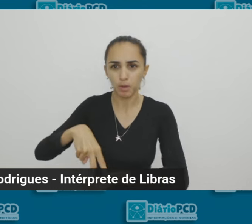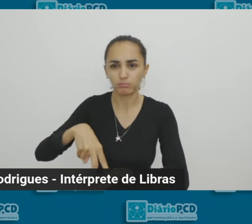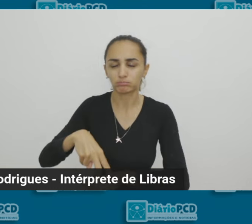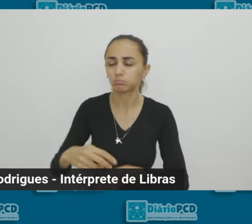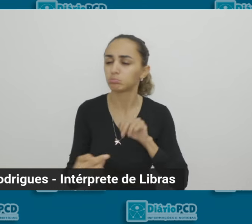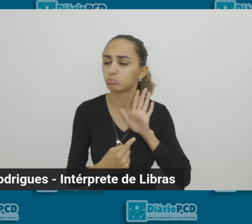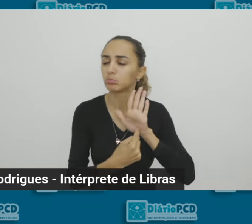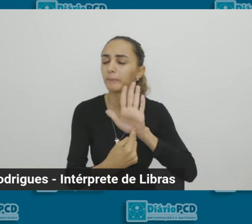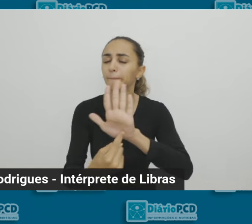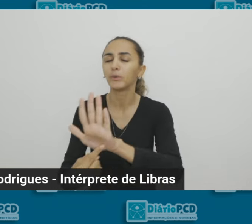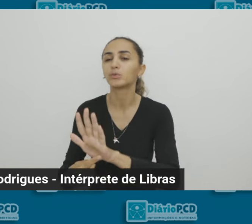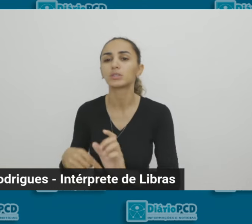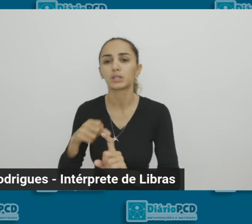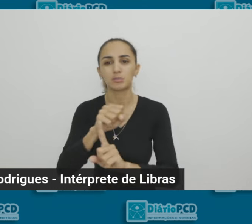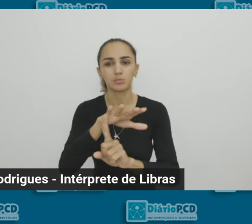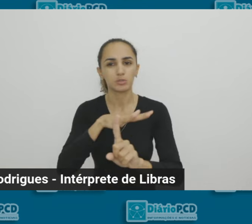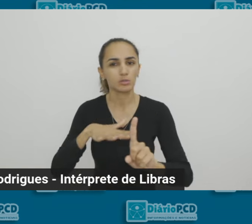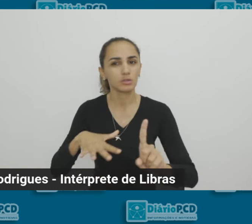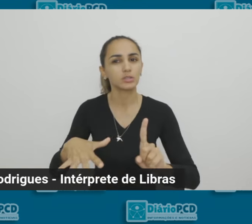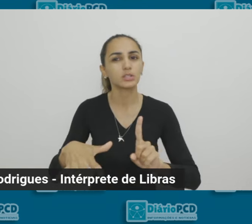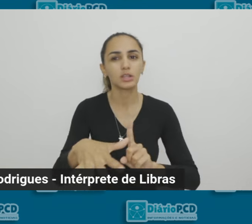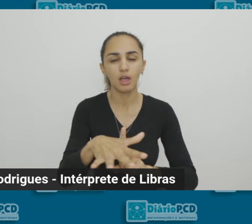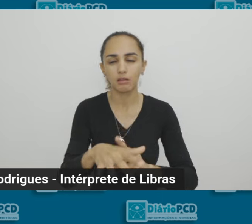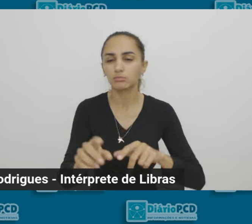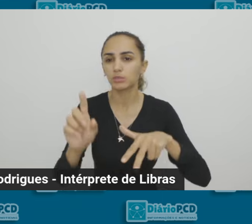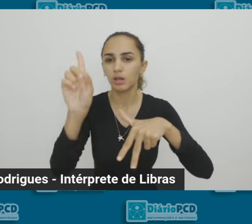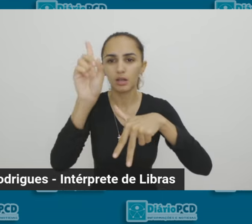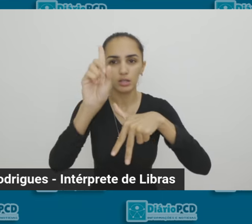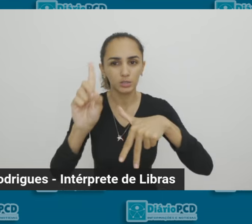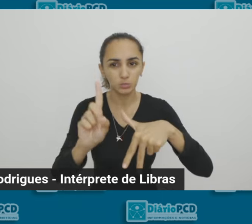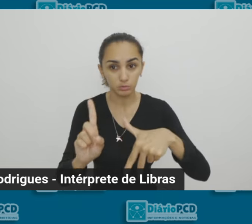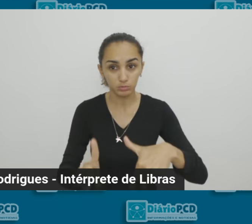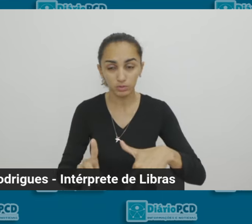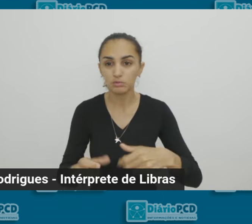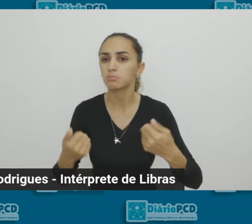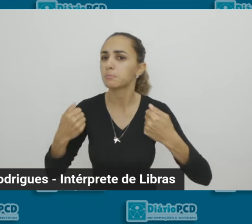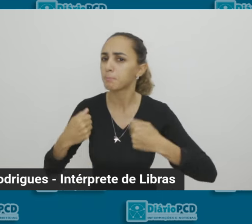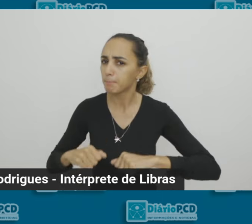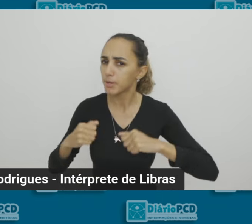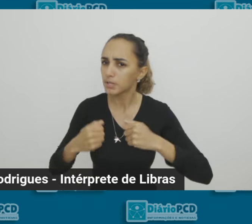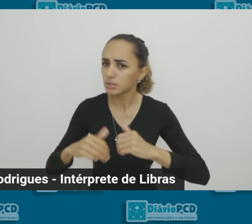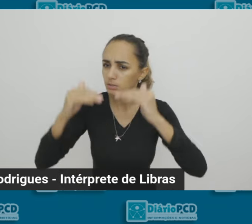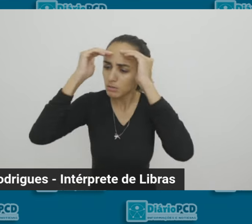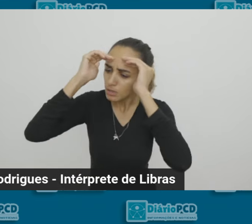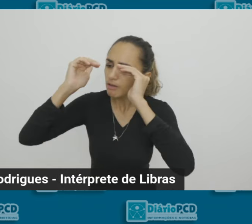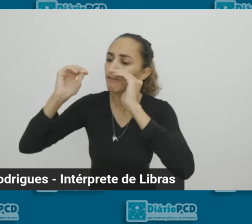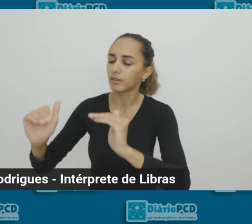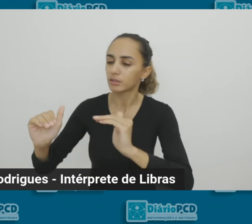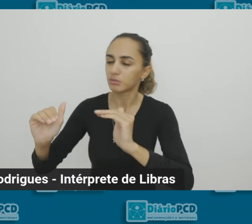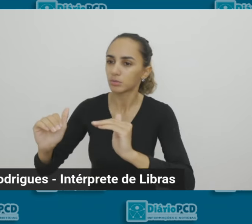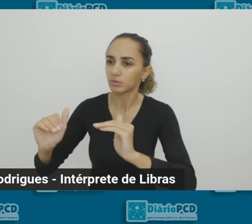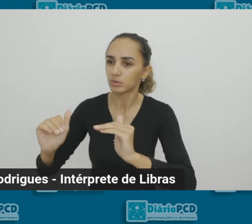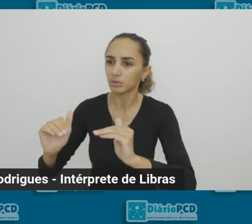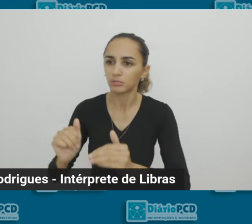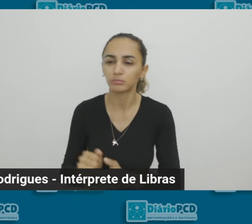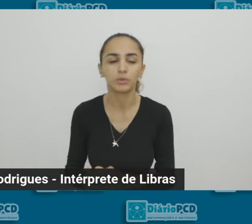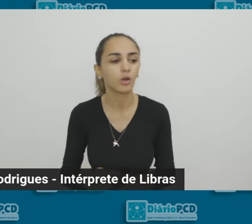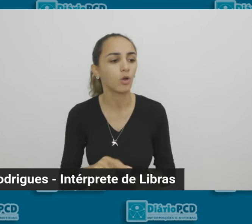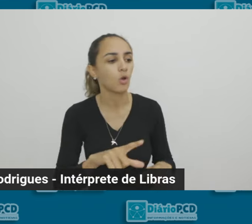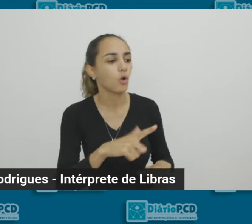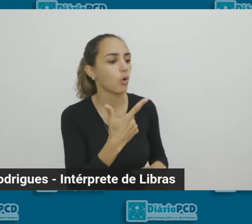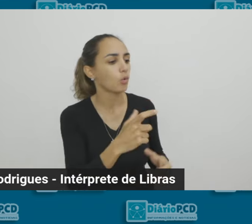a sociedade que as pessoas com deficiência devem ser respeitadas, outros segmentos